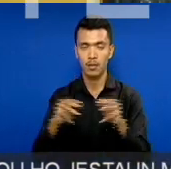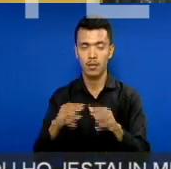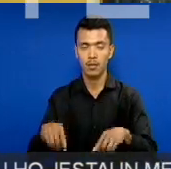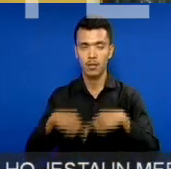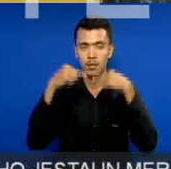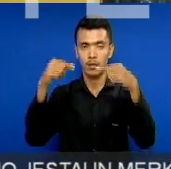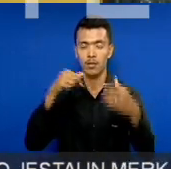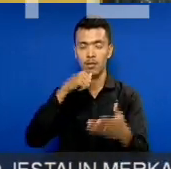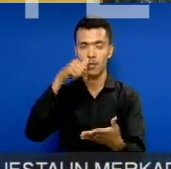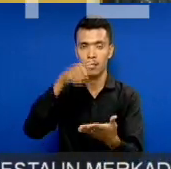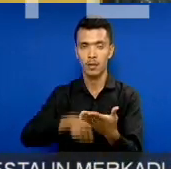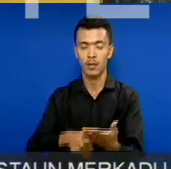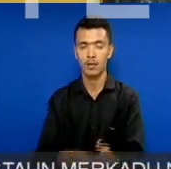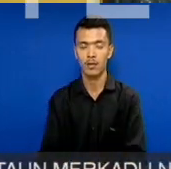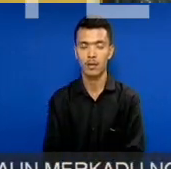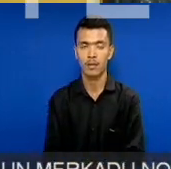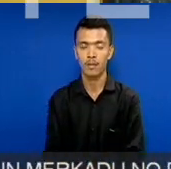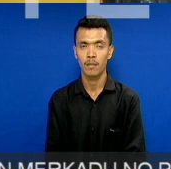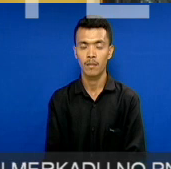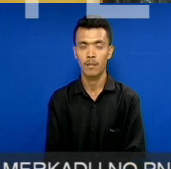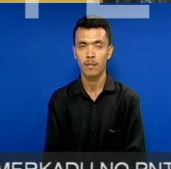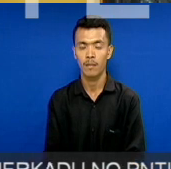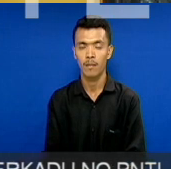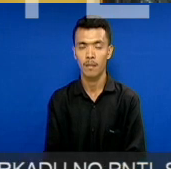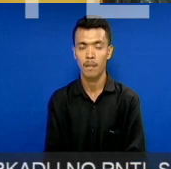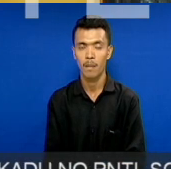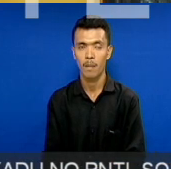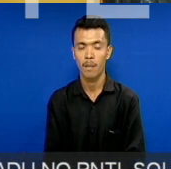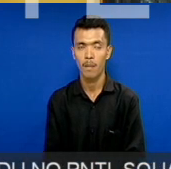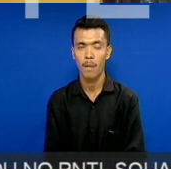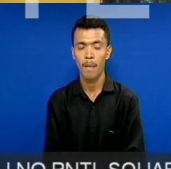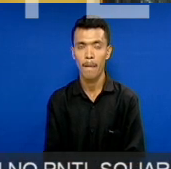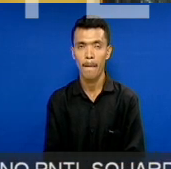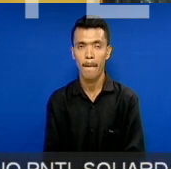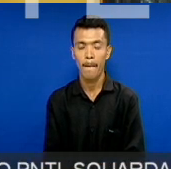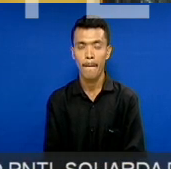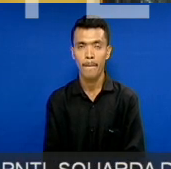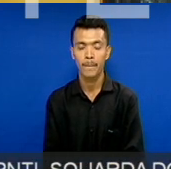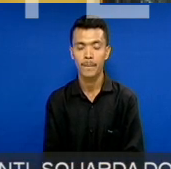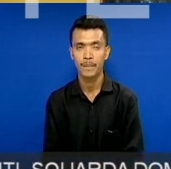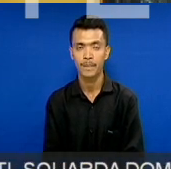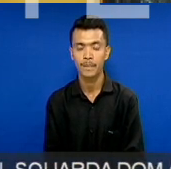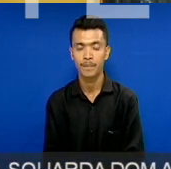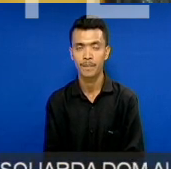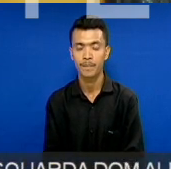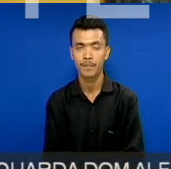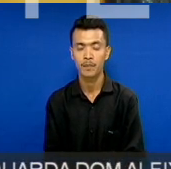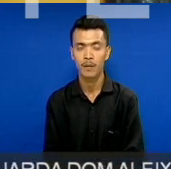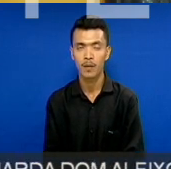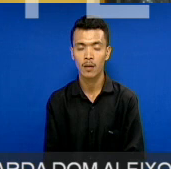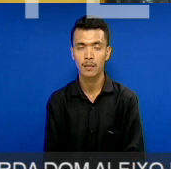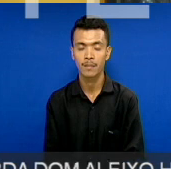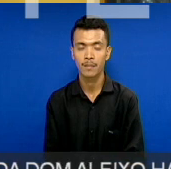dada uma visita em Lequidoe, primeira visita, e me apresenta o problema. Por exemplo, companhia que é bem, não é bem.